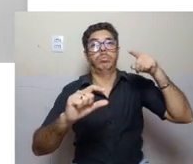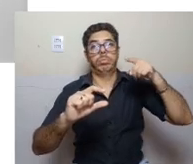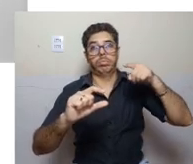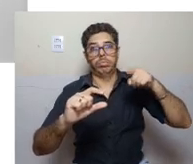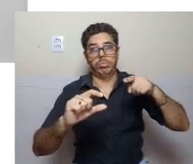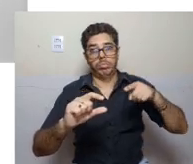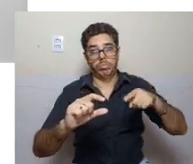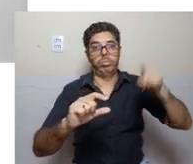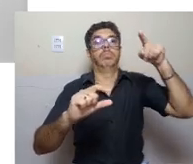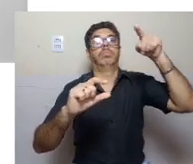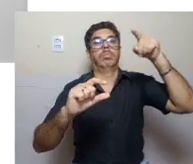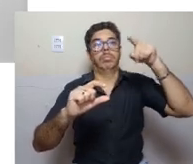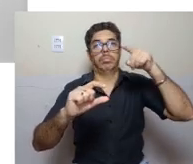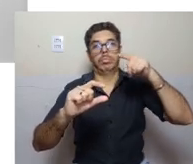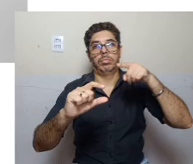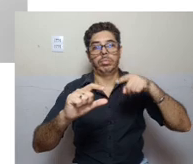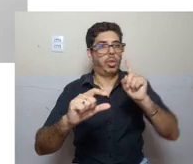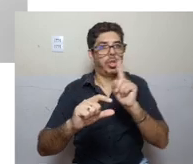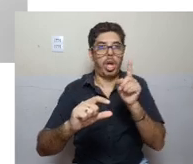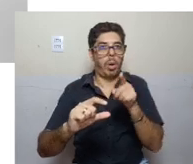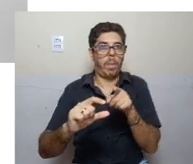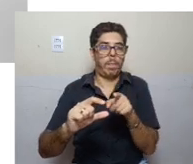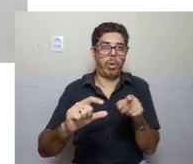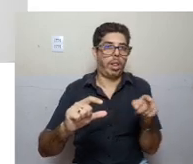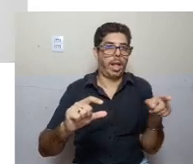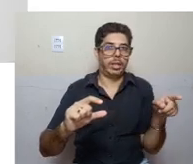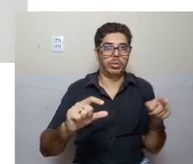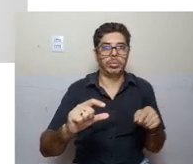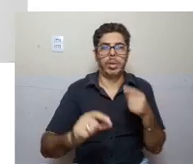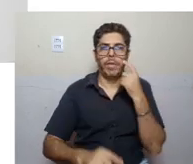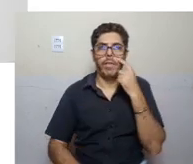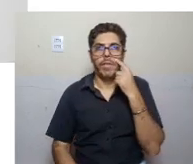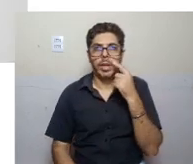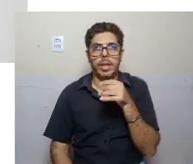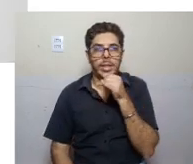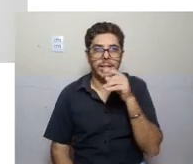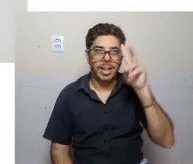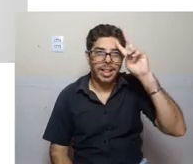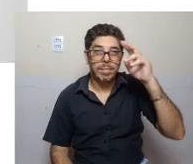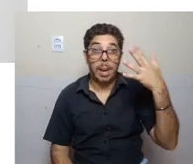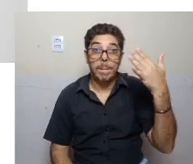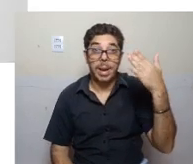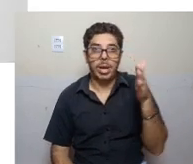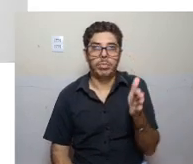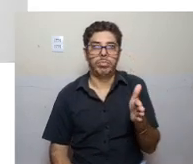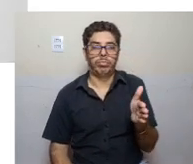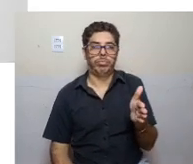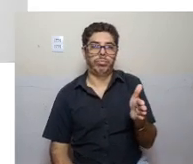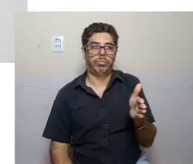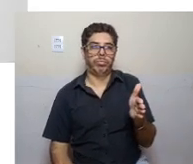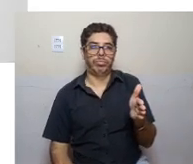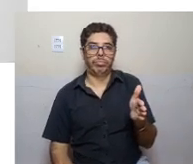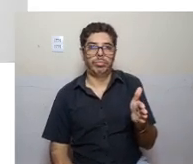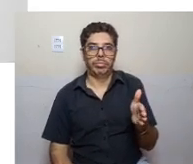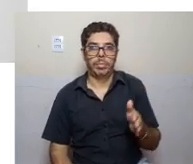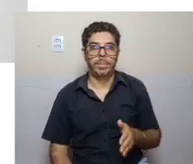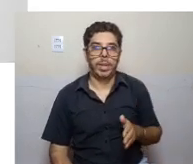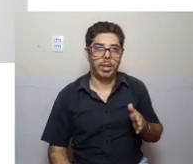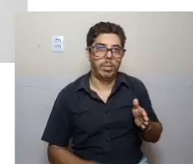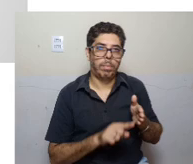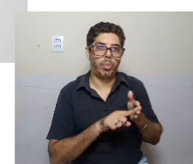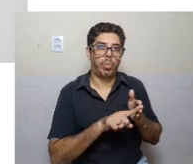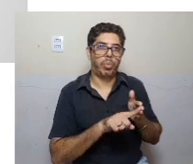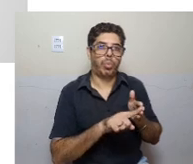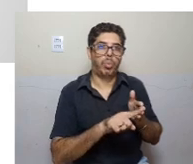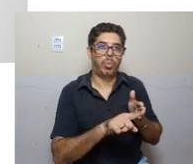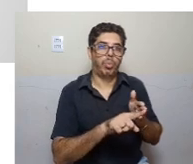para cima pela força magnética, e não para os lados. Você pode checar isso usando a regra da mão direita para conferir. Você